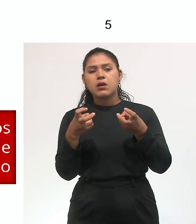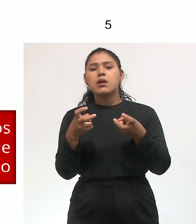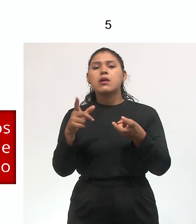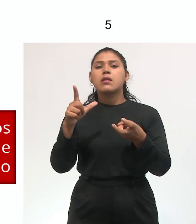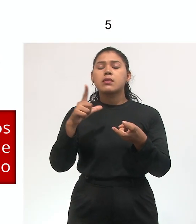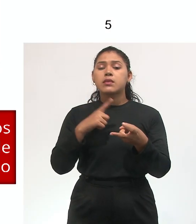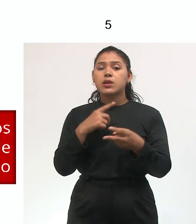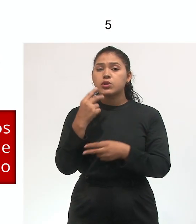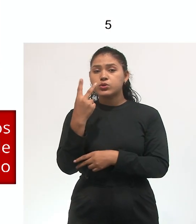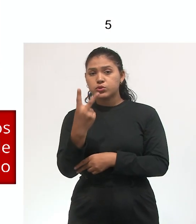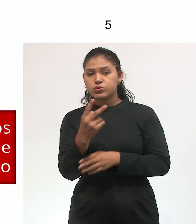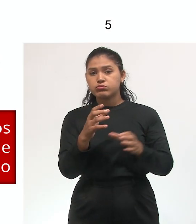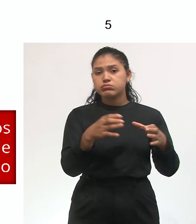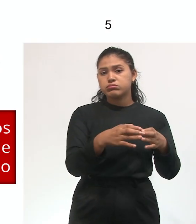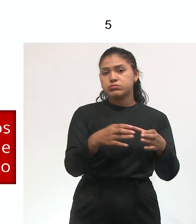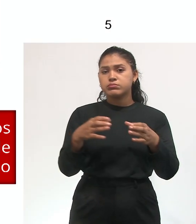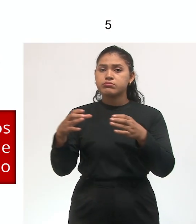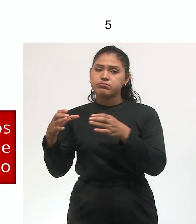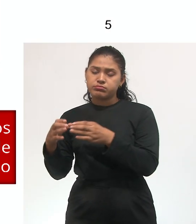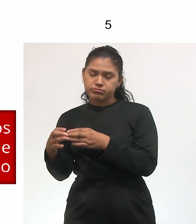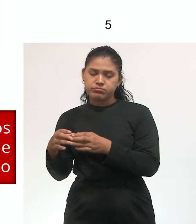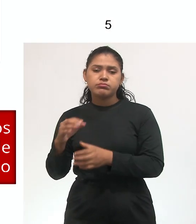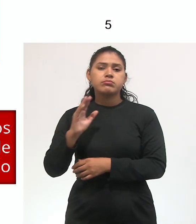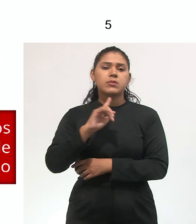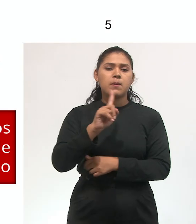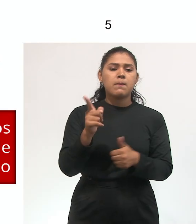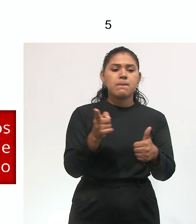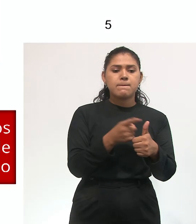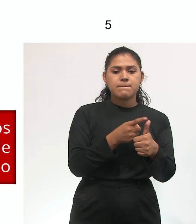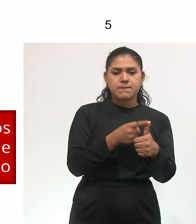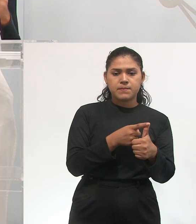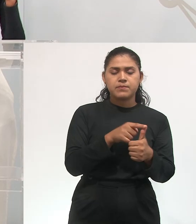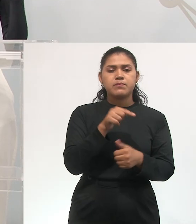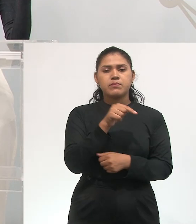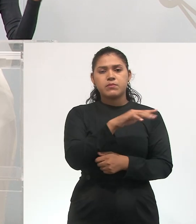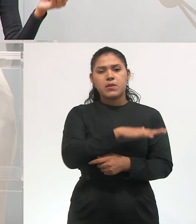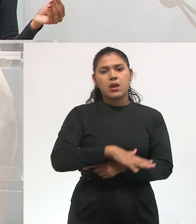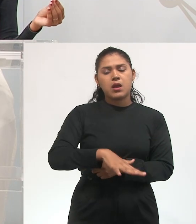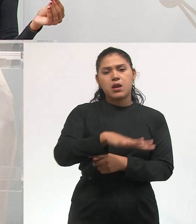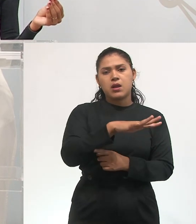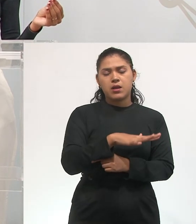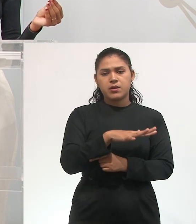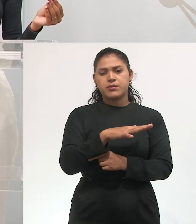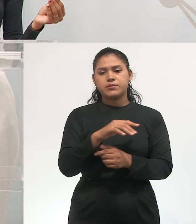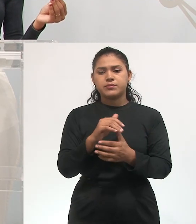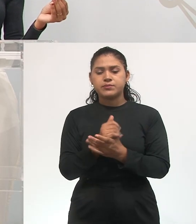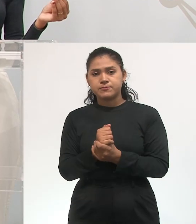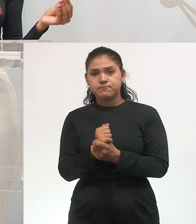irá criar duas classes distintas, né? Que seria a classe